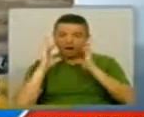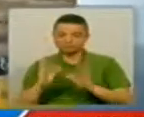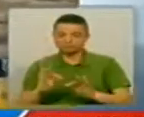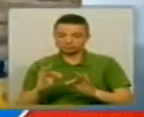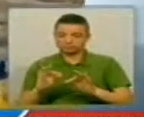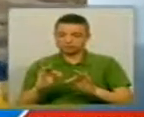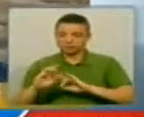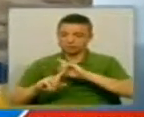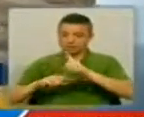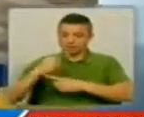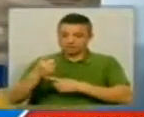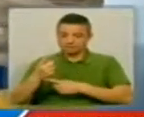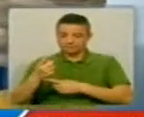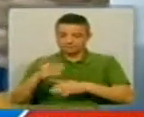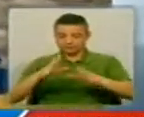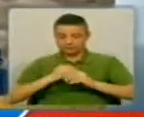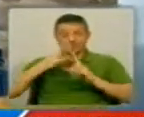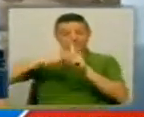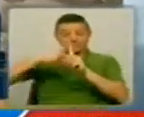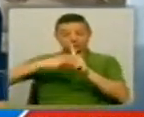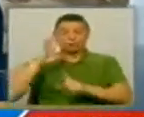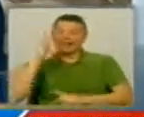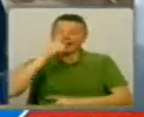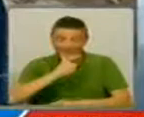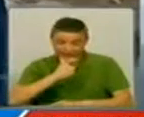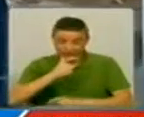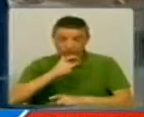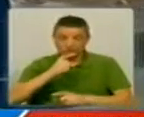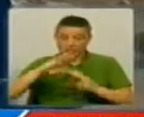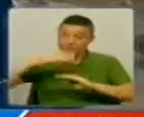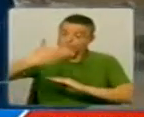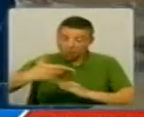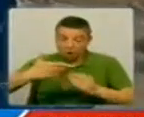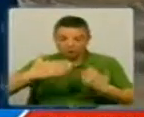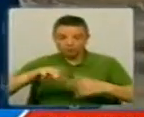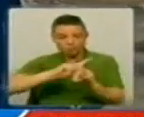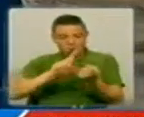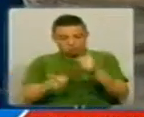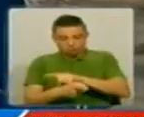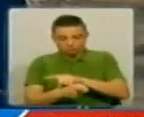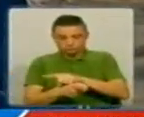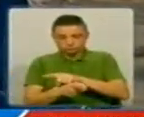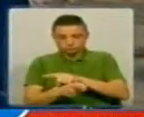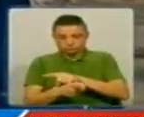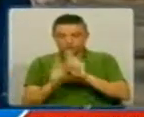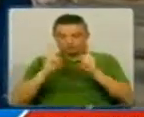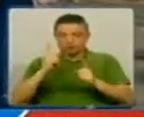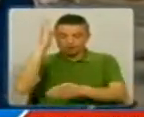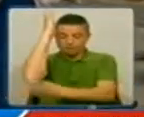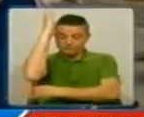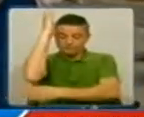recebe a parte térmica quente de fora. E, portanto, eles inverteram, digamos assim, o processo do vai-vem